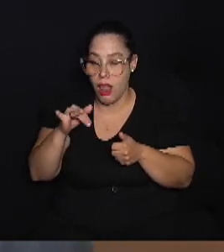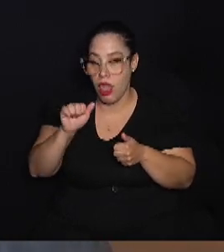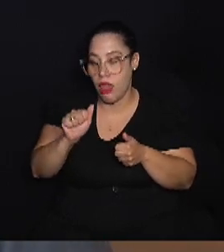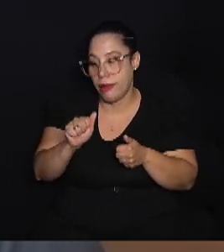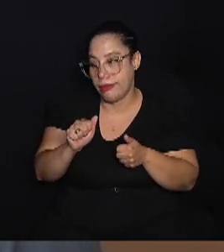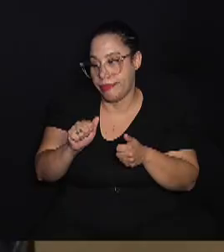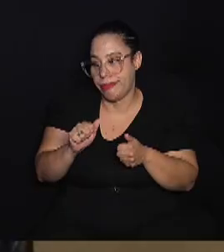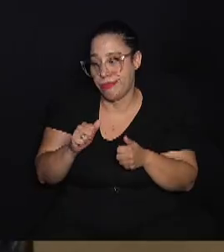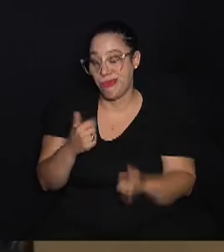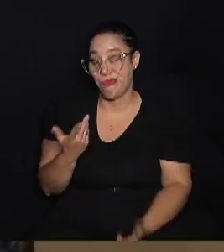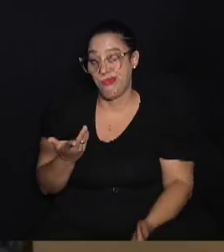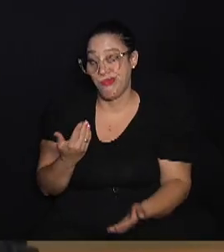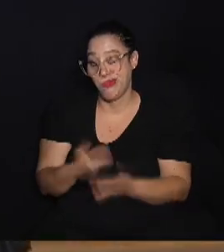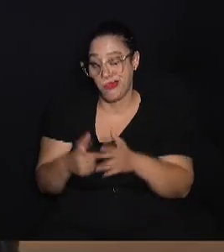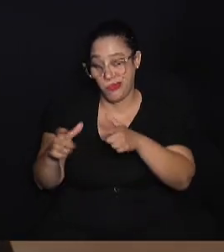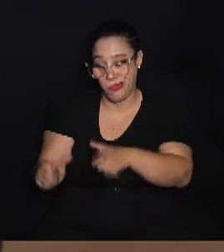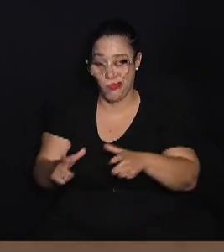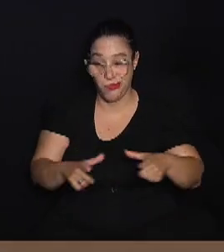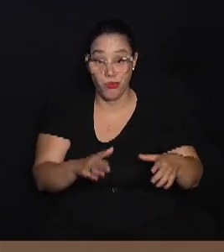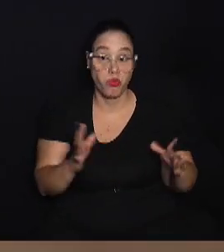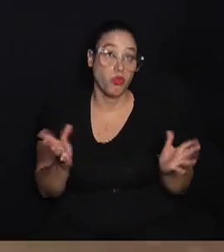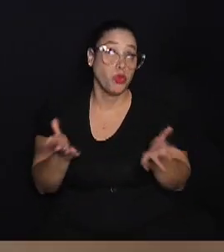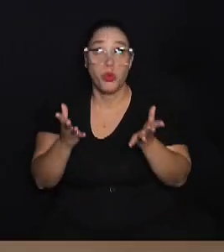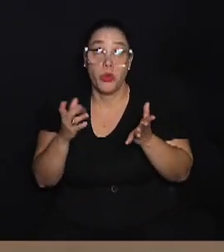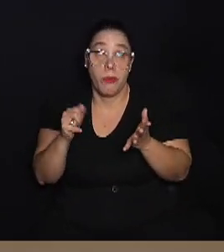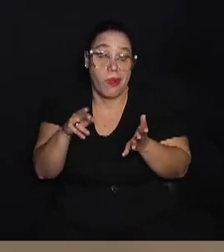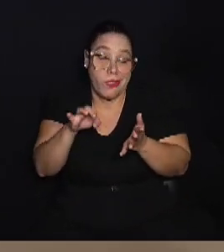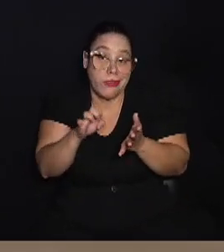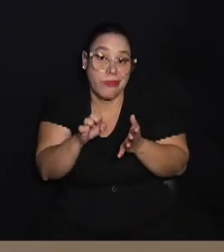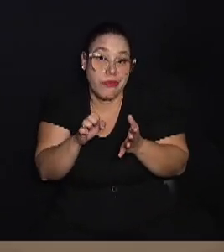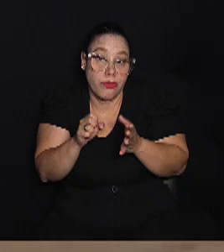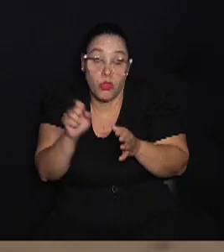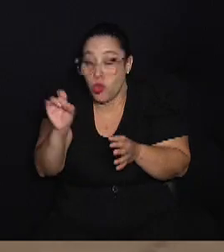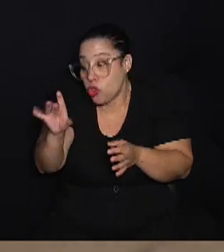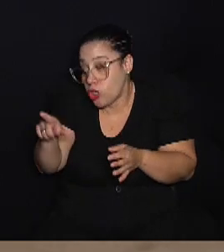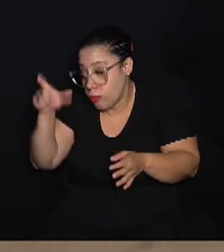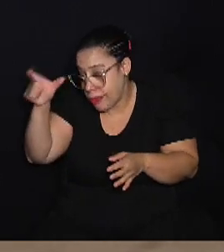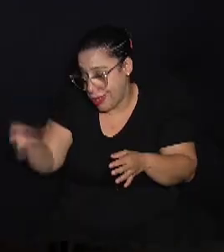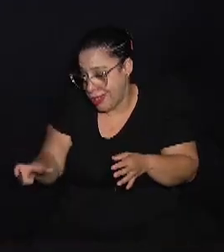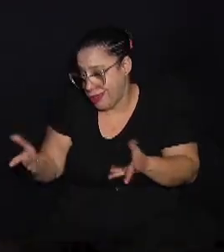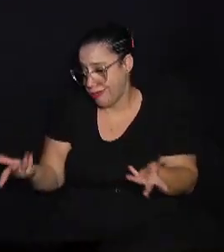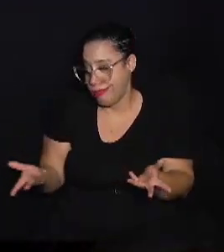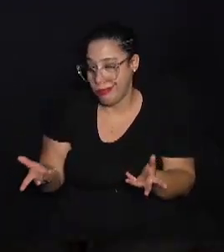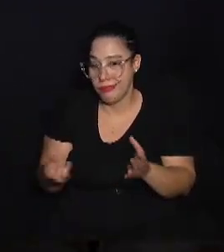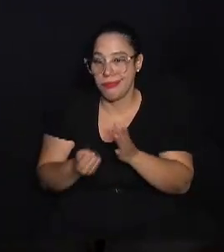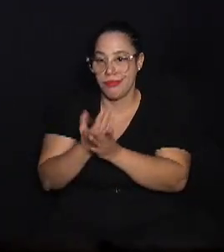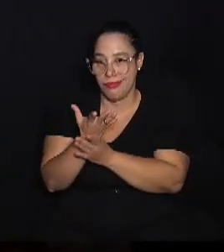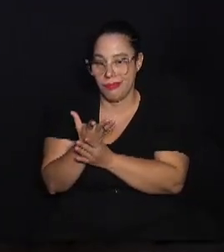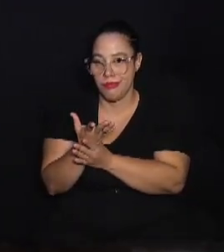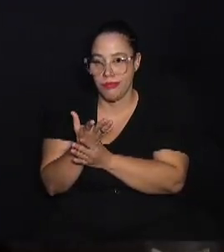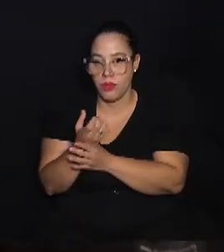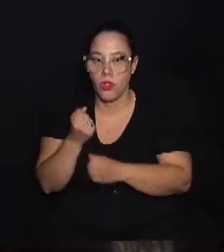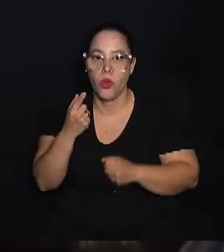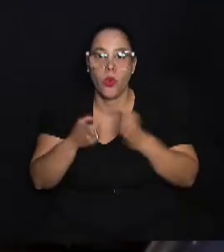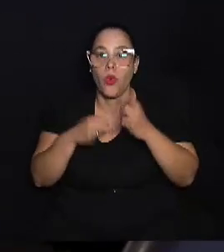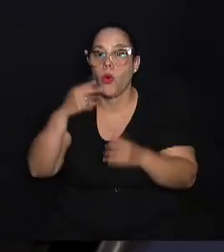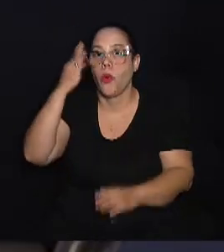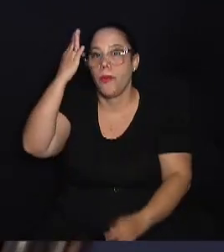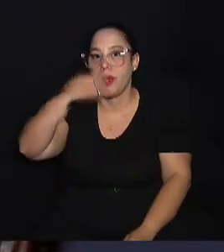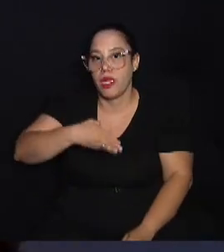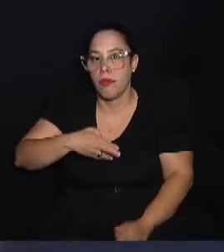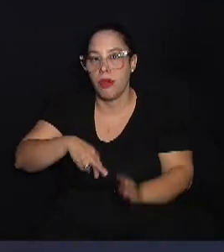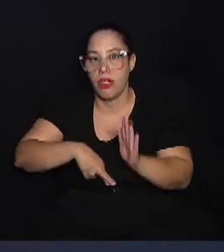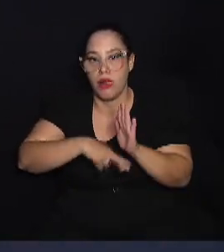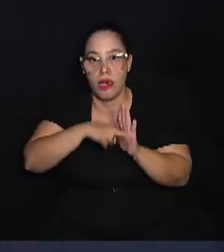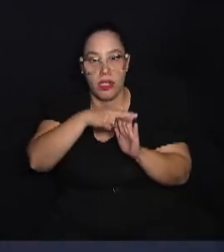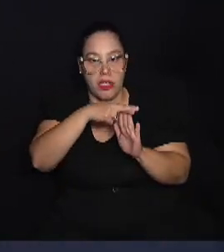já que não tinha tanto espaço para brilhar no basquete, eles criaram um jogo só para eles. Então, criado. Então quais são as principais regras dessa